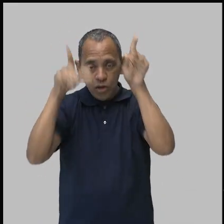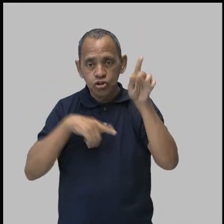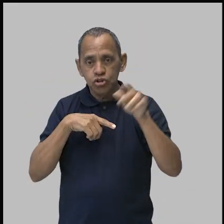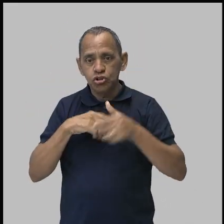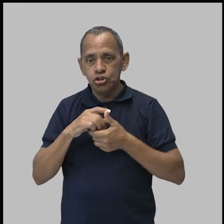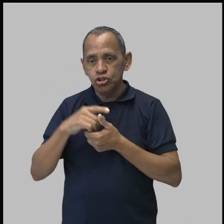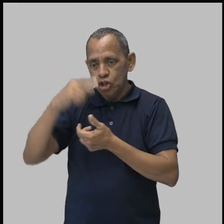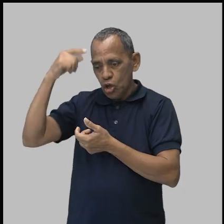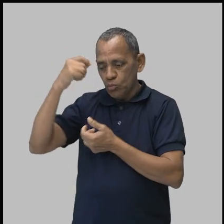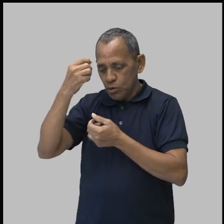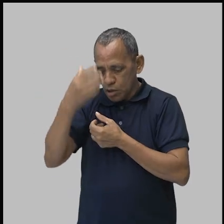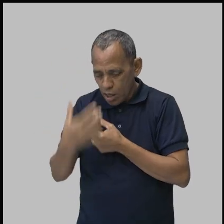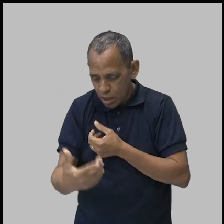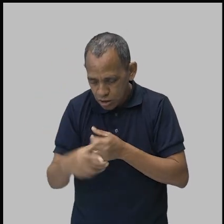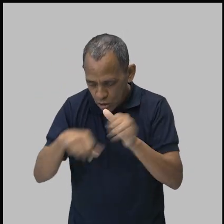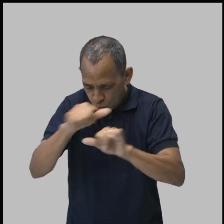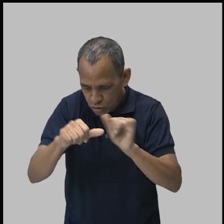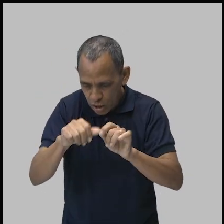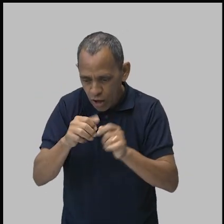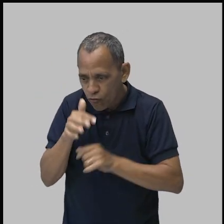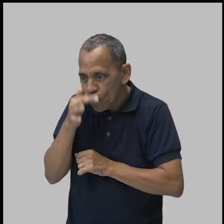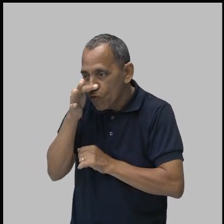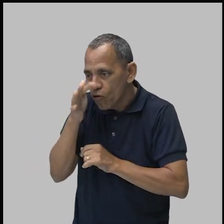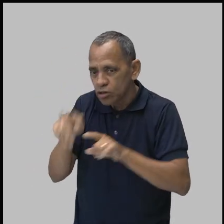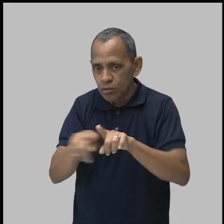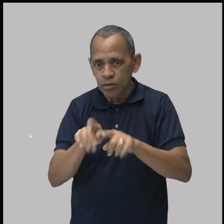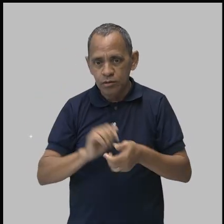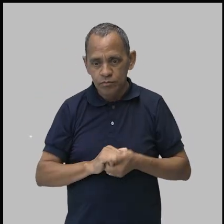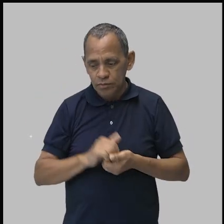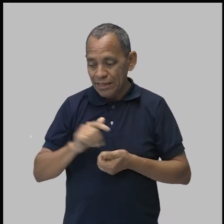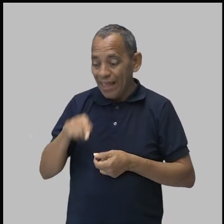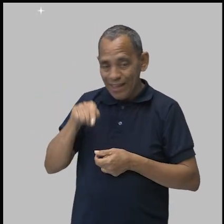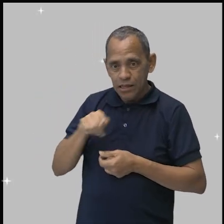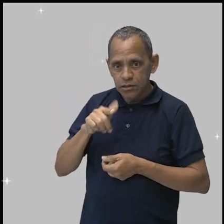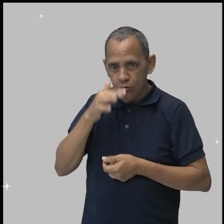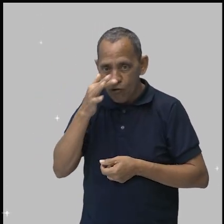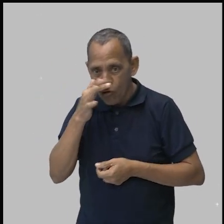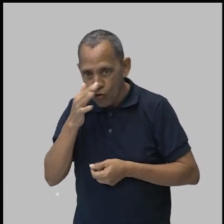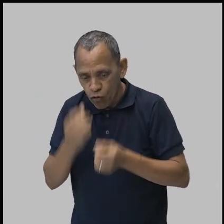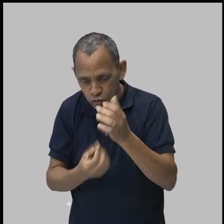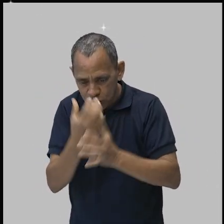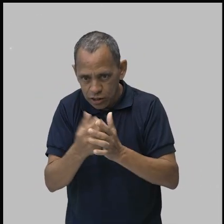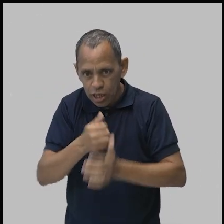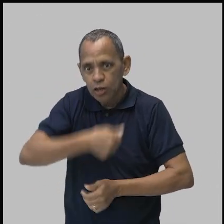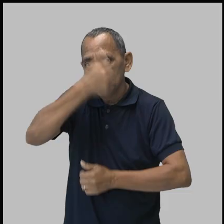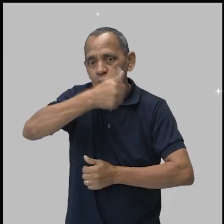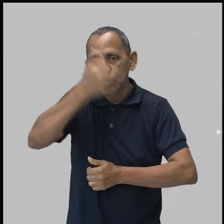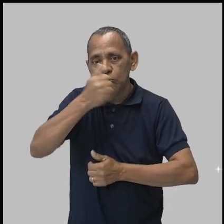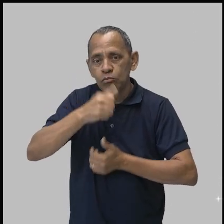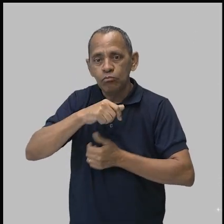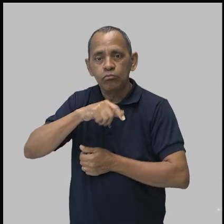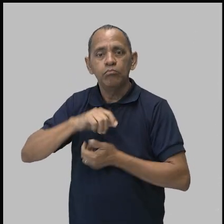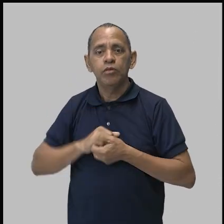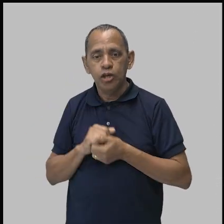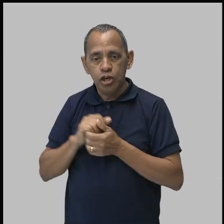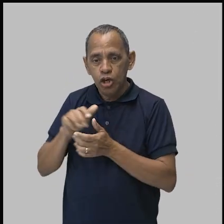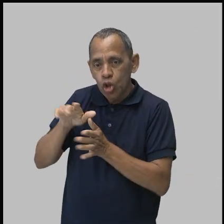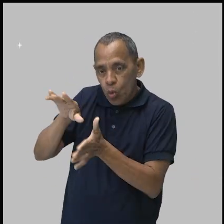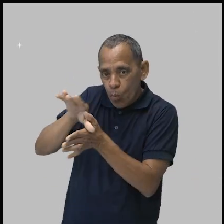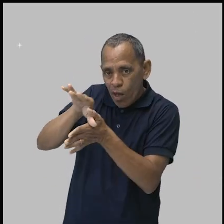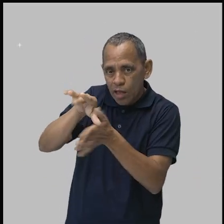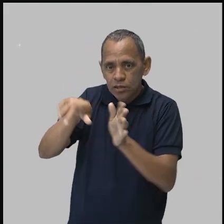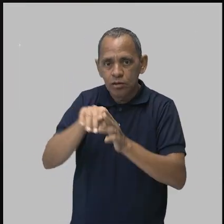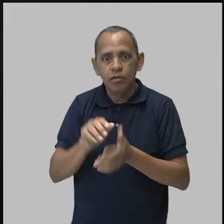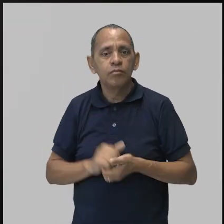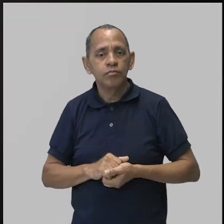que caíam se transformavam em flores. Dessas flores surgiu o primeiro beija-flor, que ficava ali,